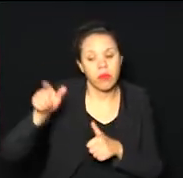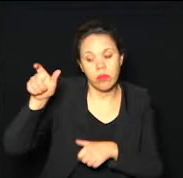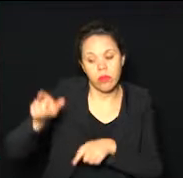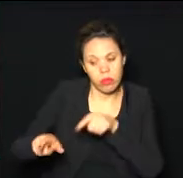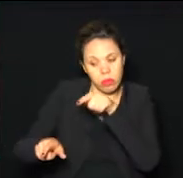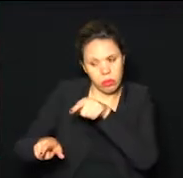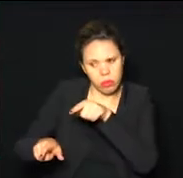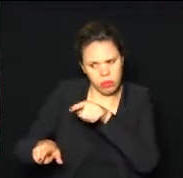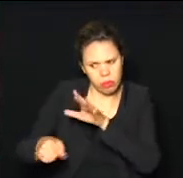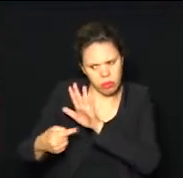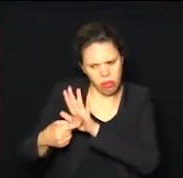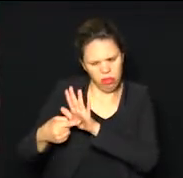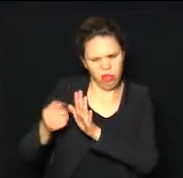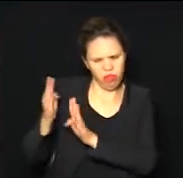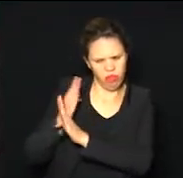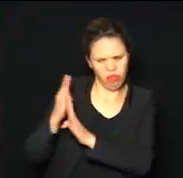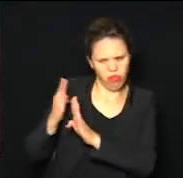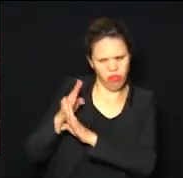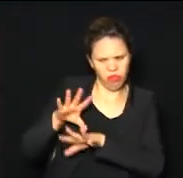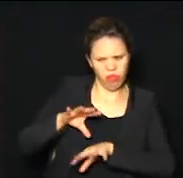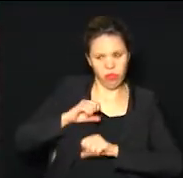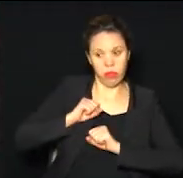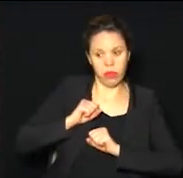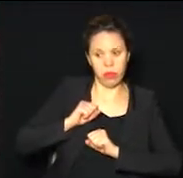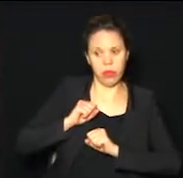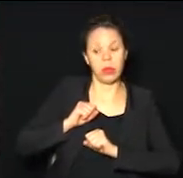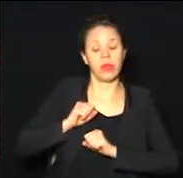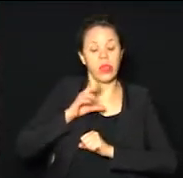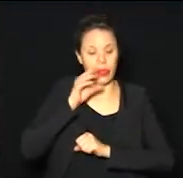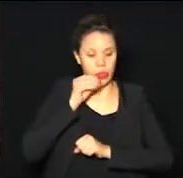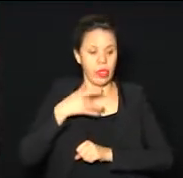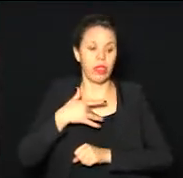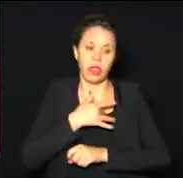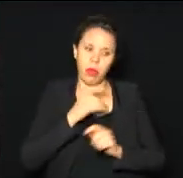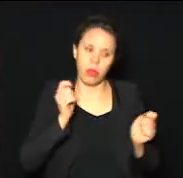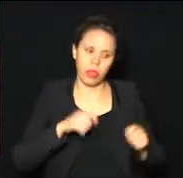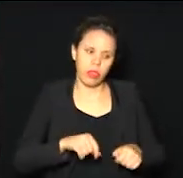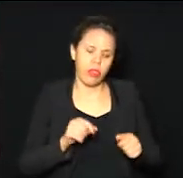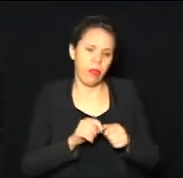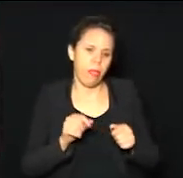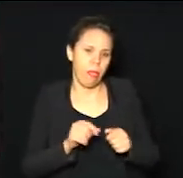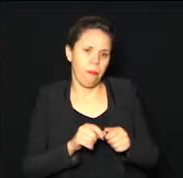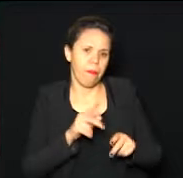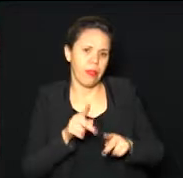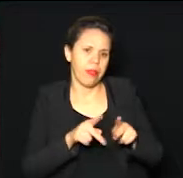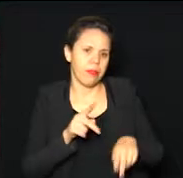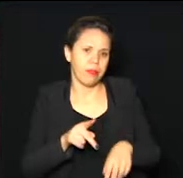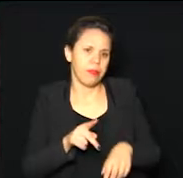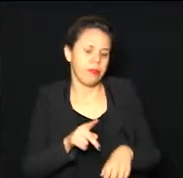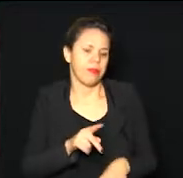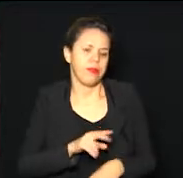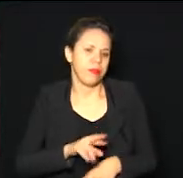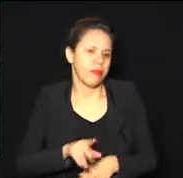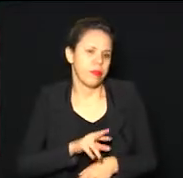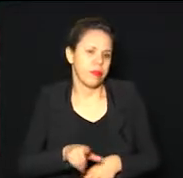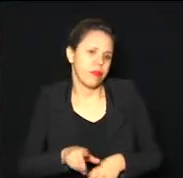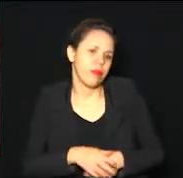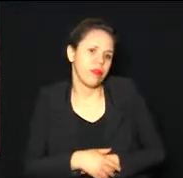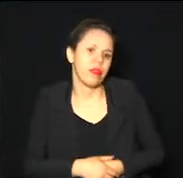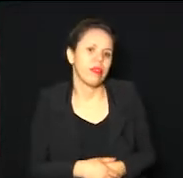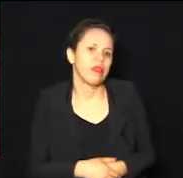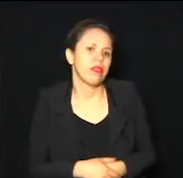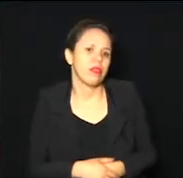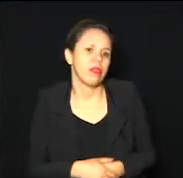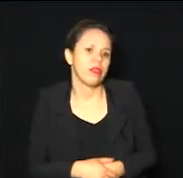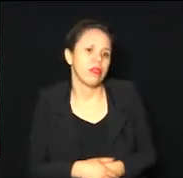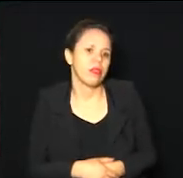sinais ou sintomas. E no pessoal da saúde é possível você fazer os testes de pessoas que não estão com